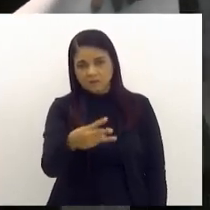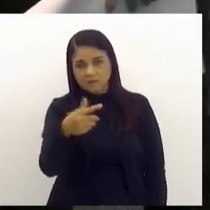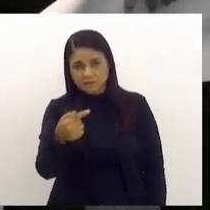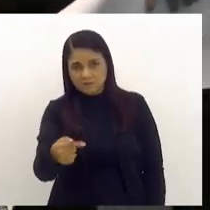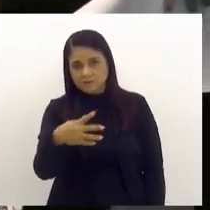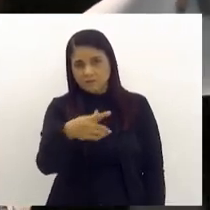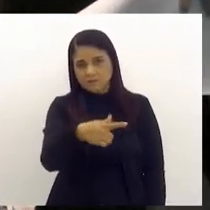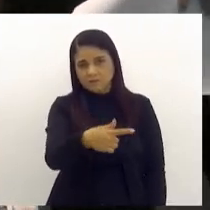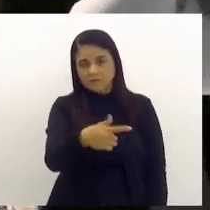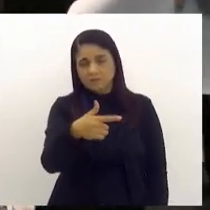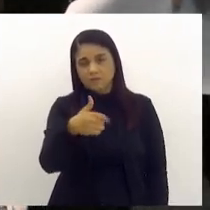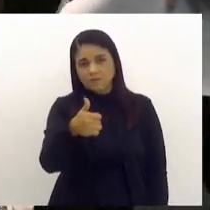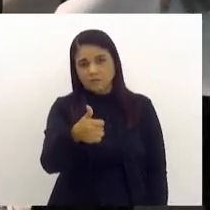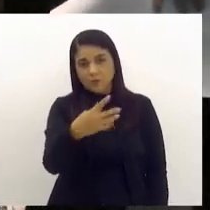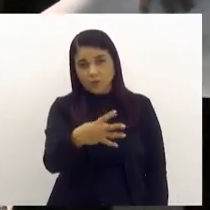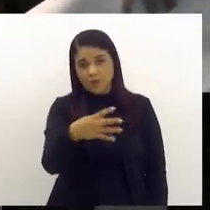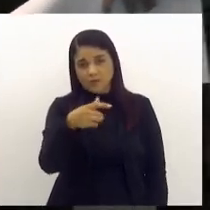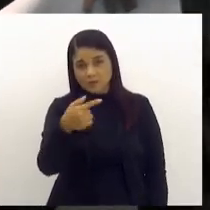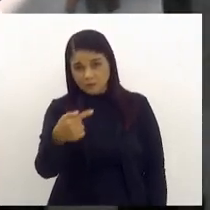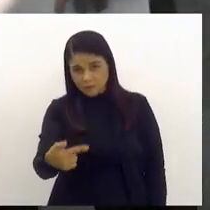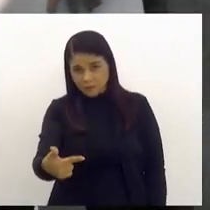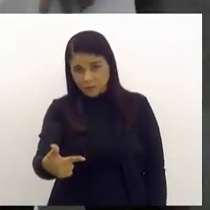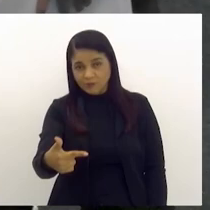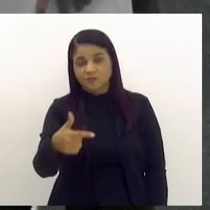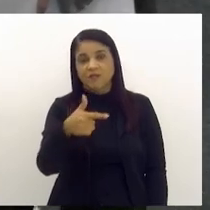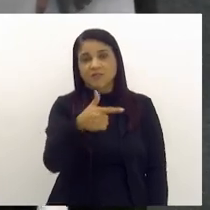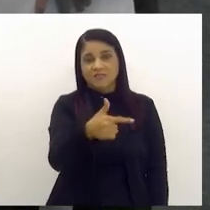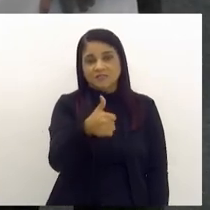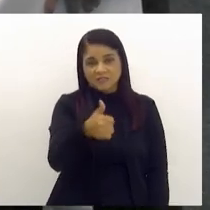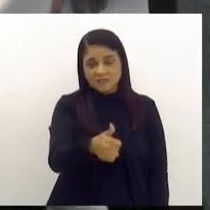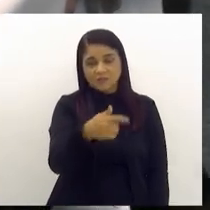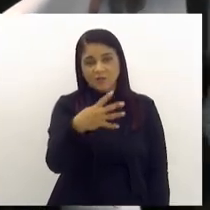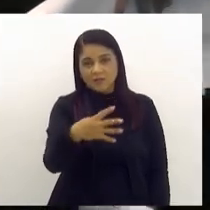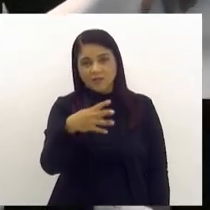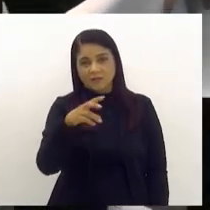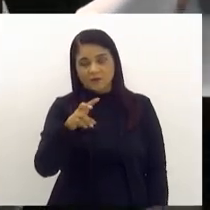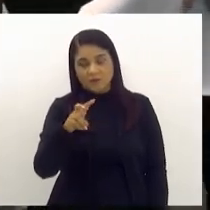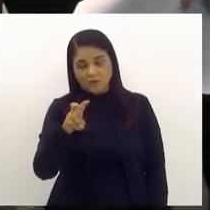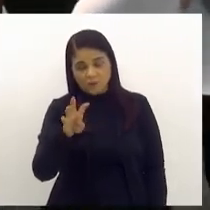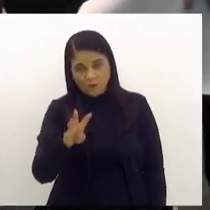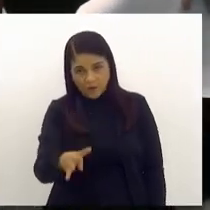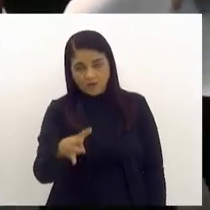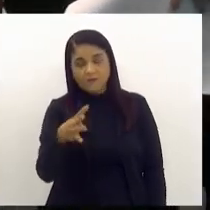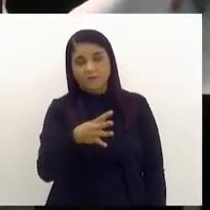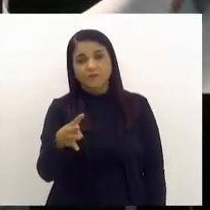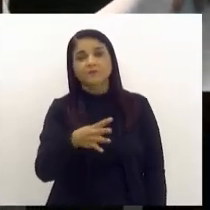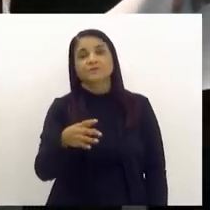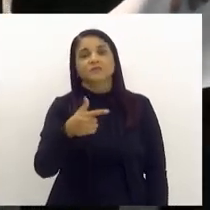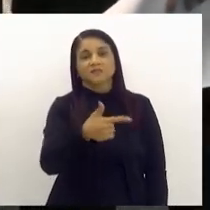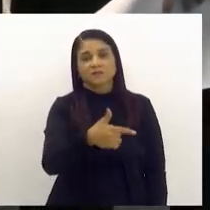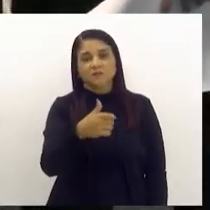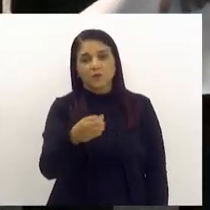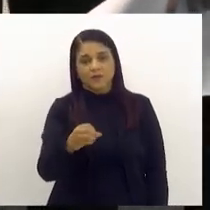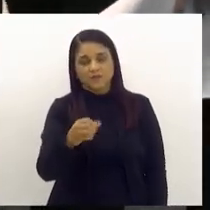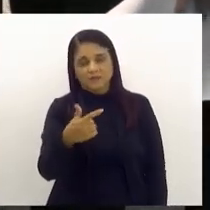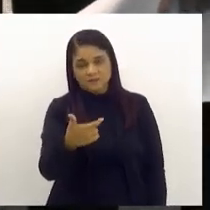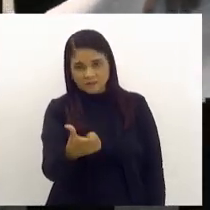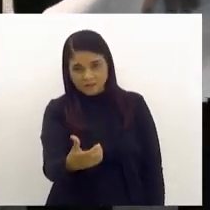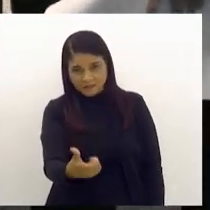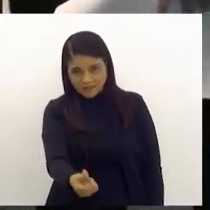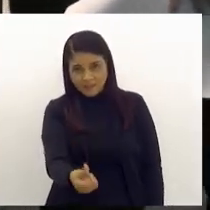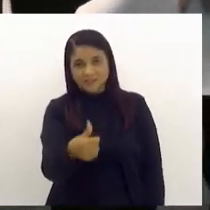140, 141, 142, 143, 144, 145, 146,